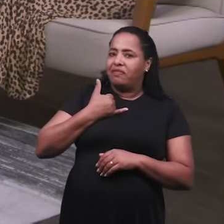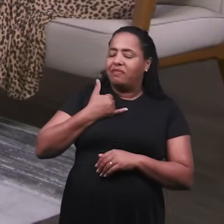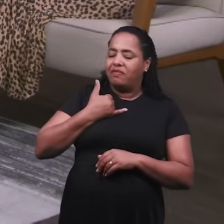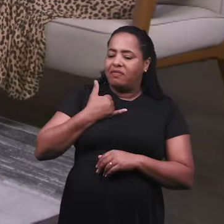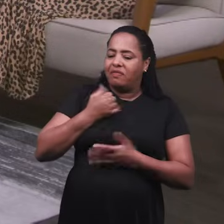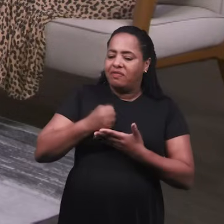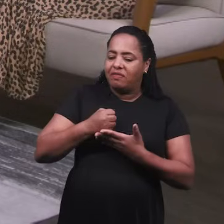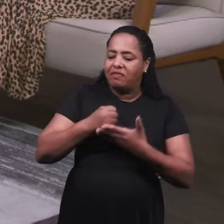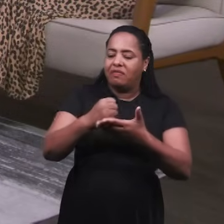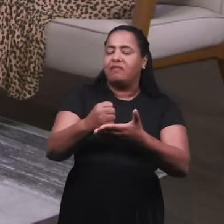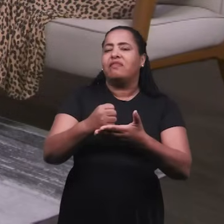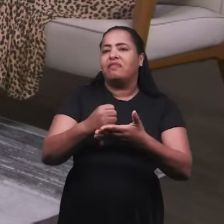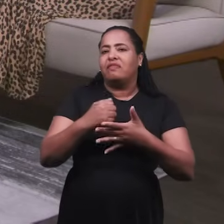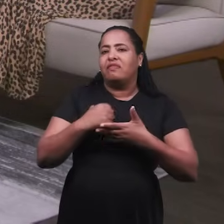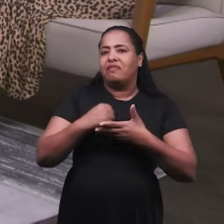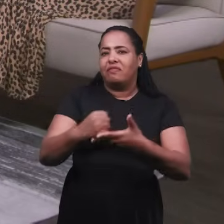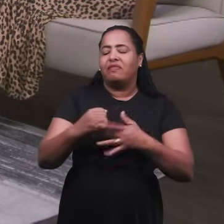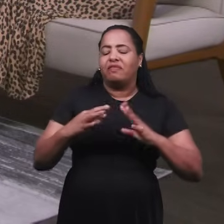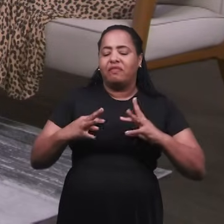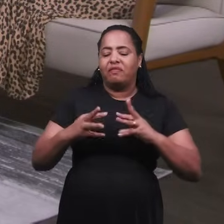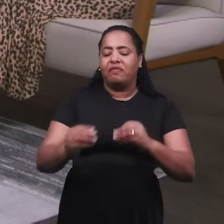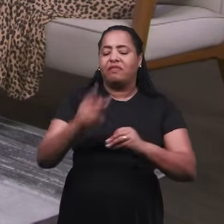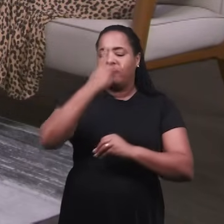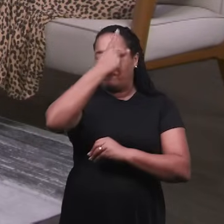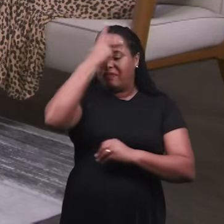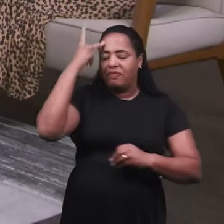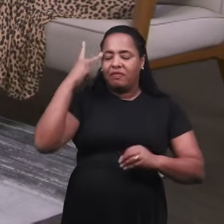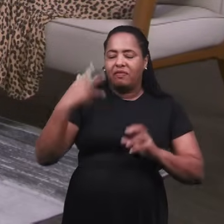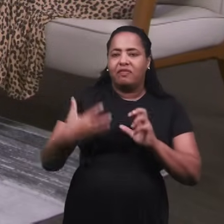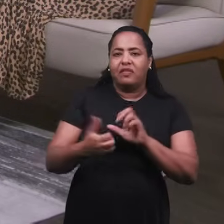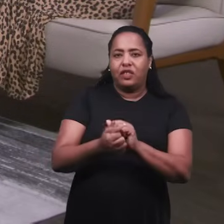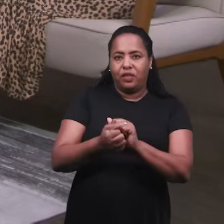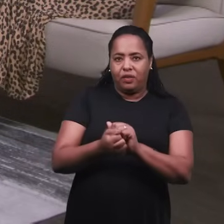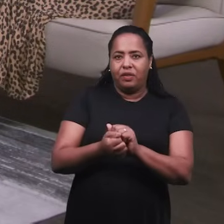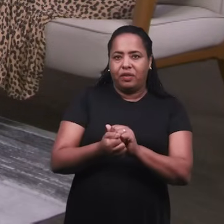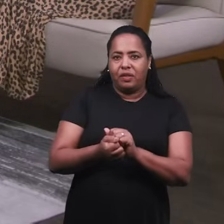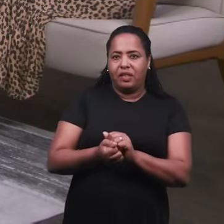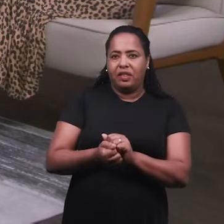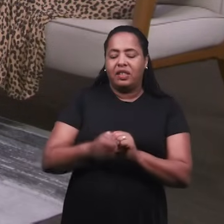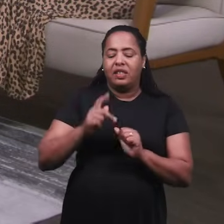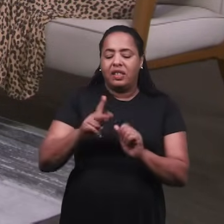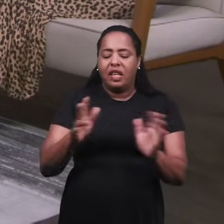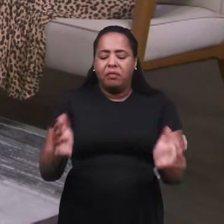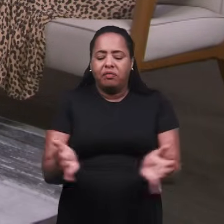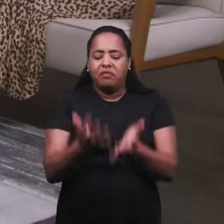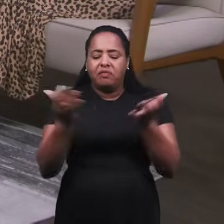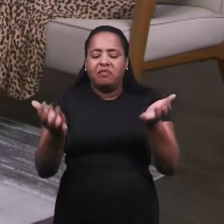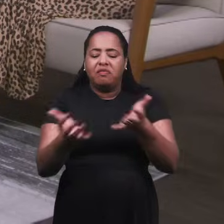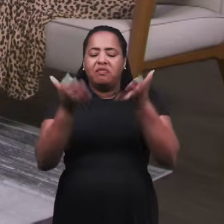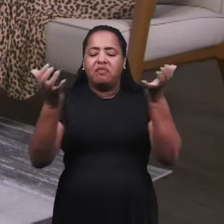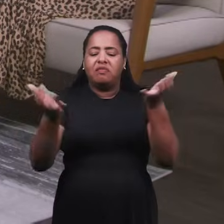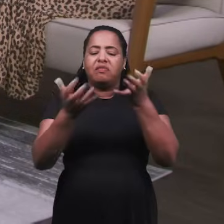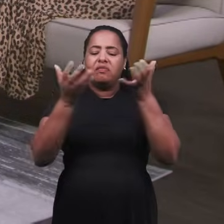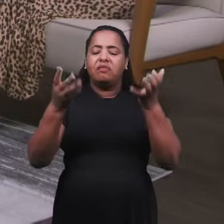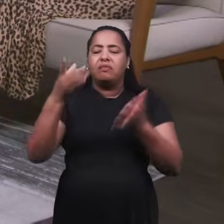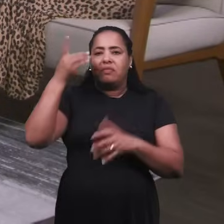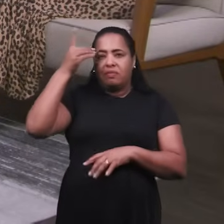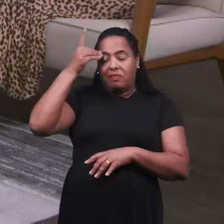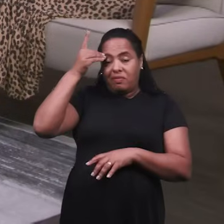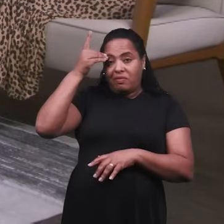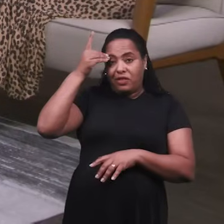Uma contribuição para todas aquelas pessoas que estavam ali. Então eu sempre estimulei que eles buscassem os